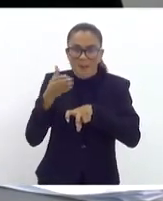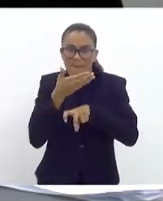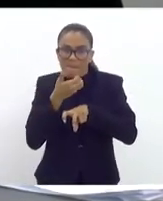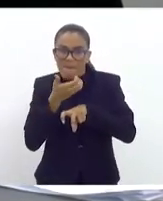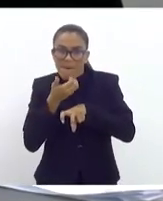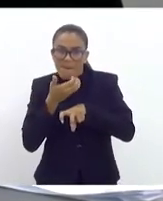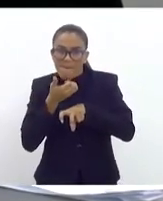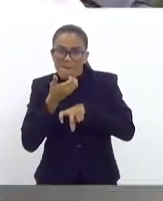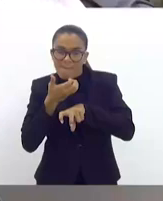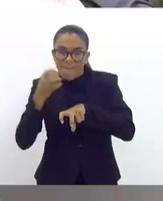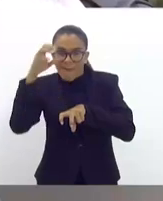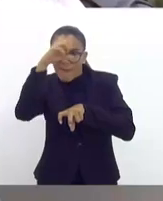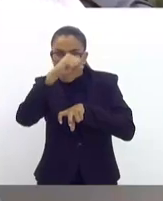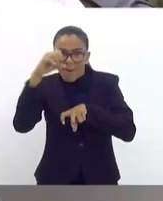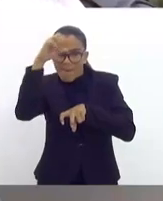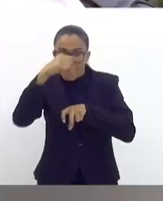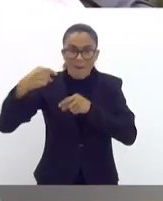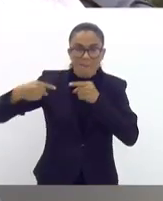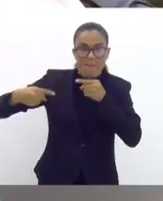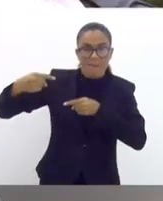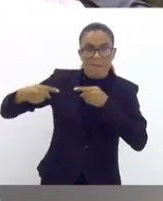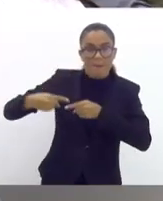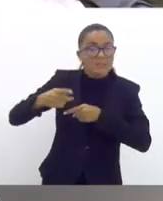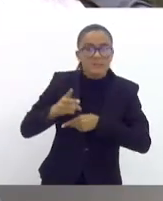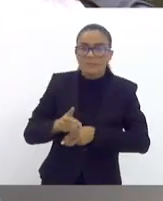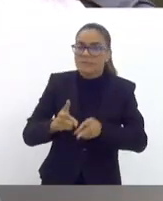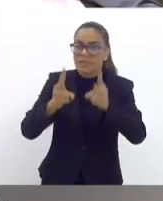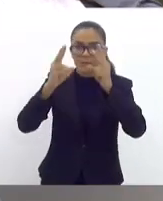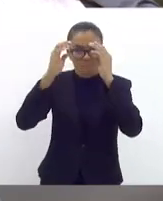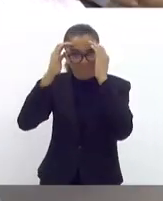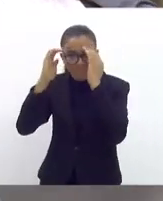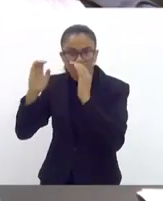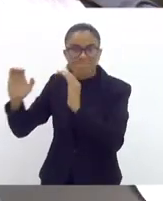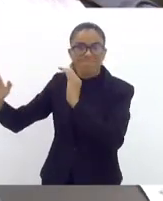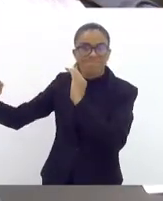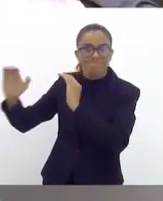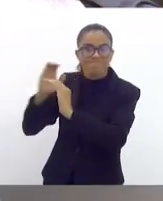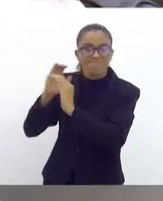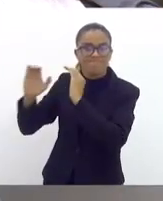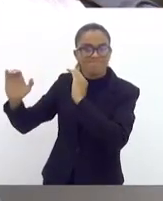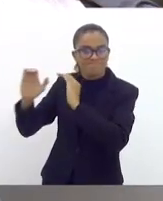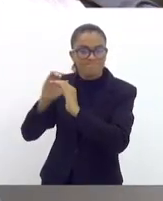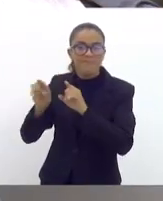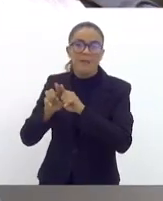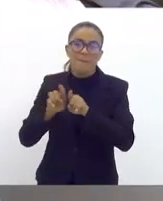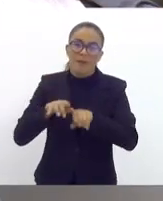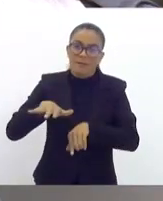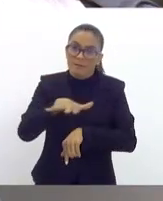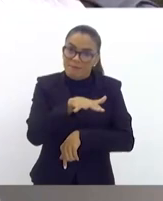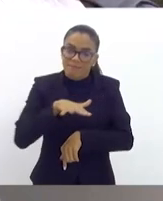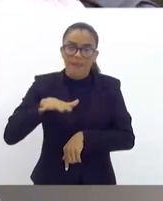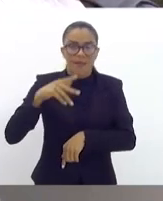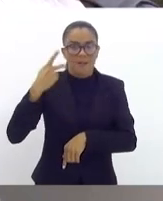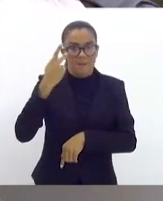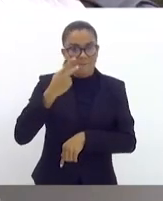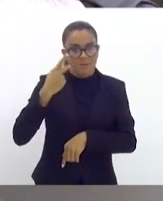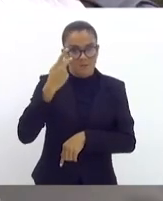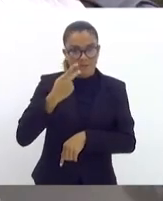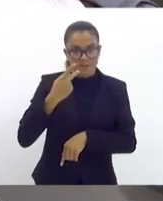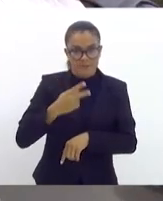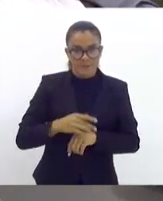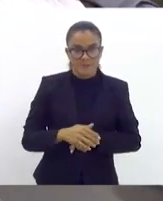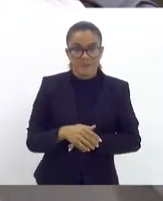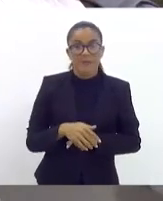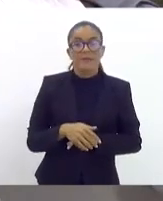há muito debatia muito um com outro mas sempre no campo do respeito né do campo da política e do bom direito melhor assim dizendo